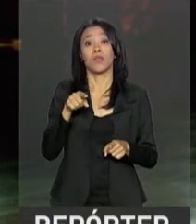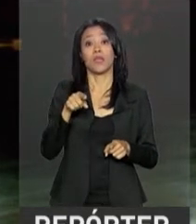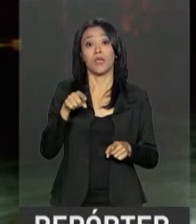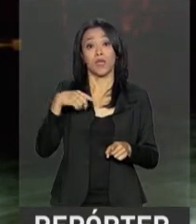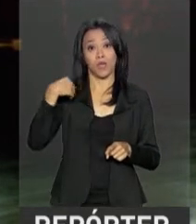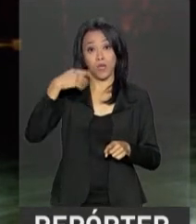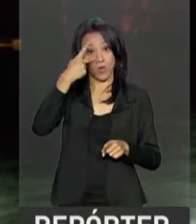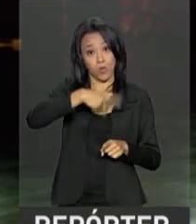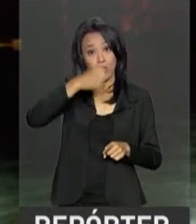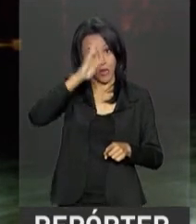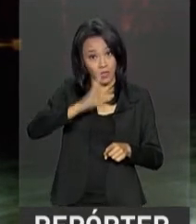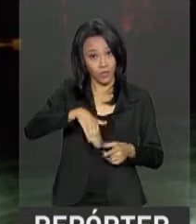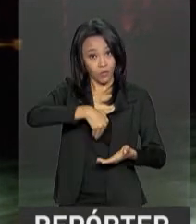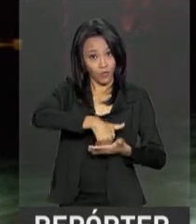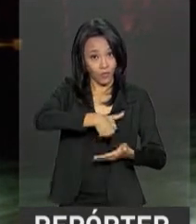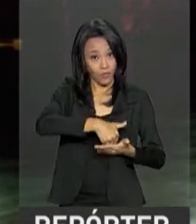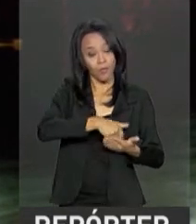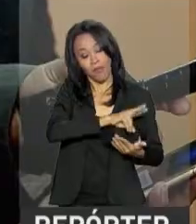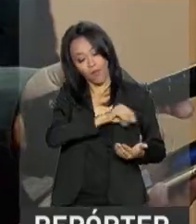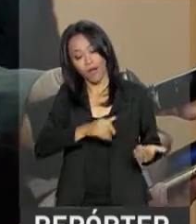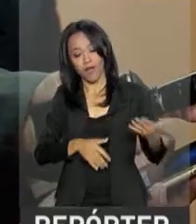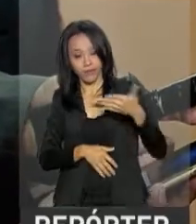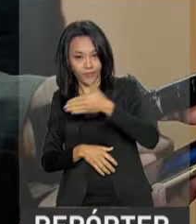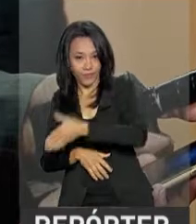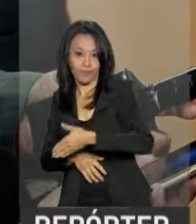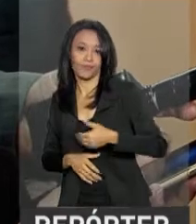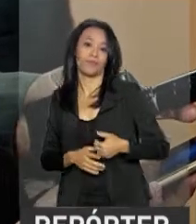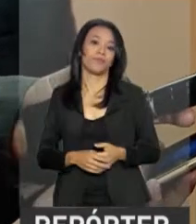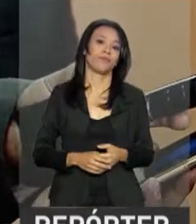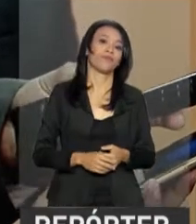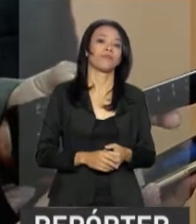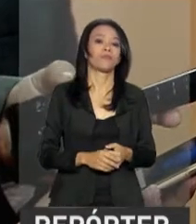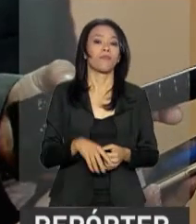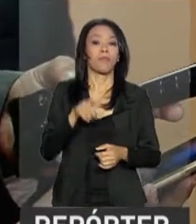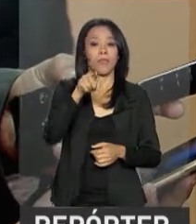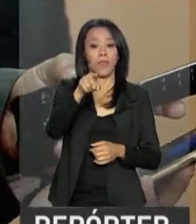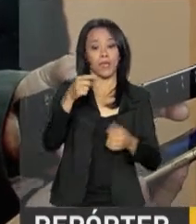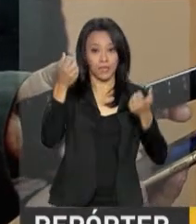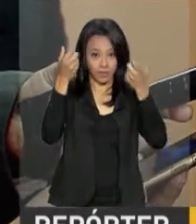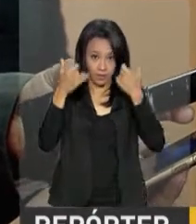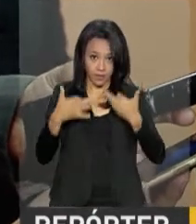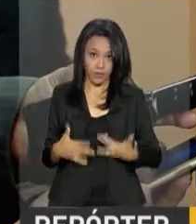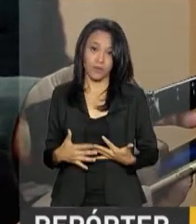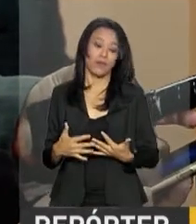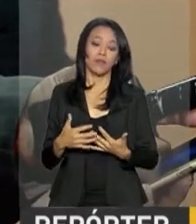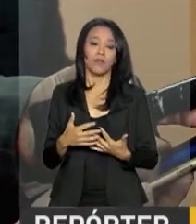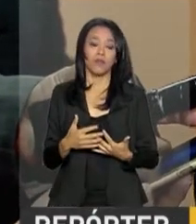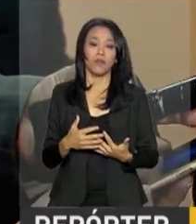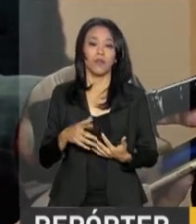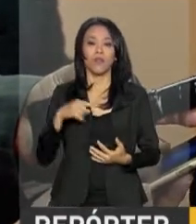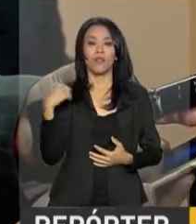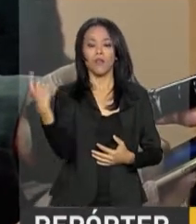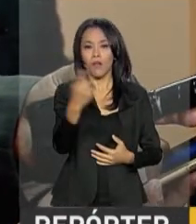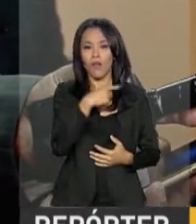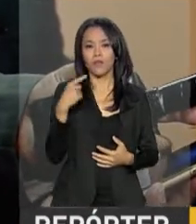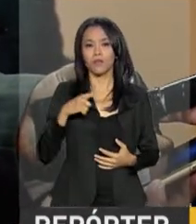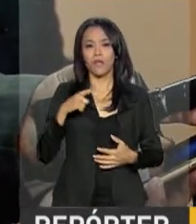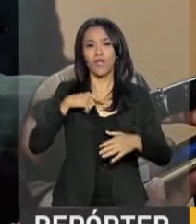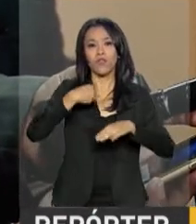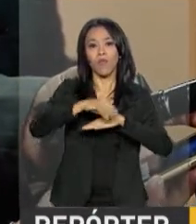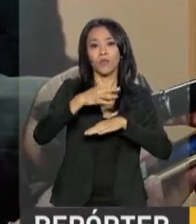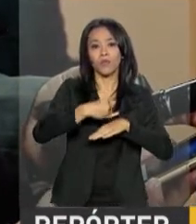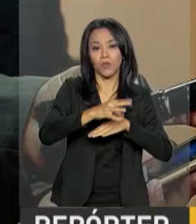a seleção brasileira vai jogar nós unimos a os nossos a bancos de dados